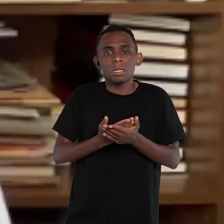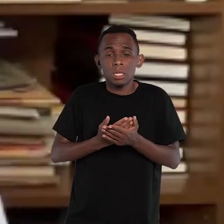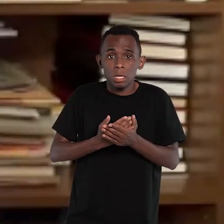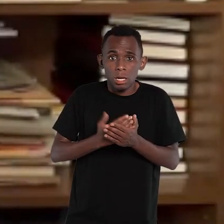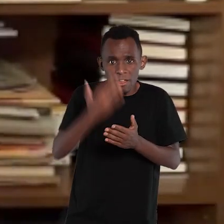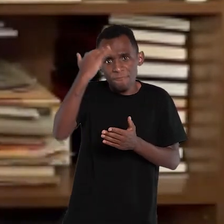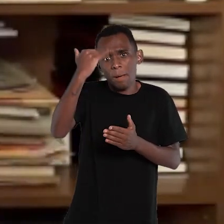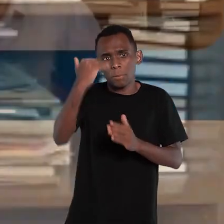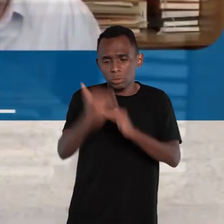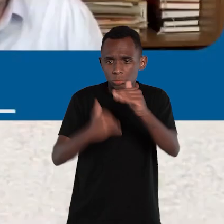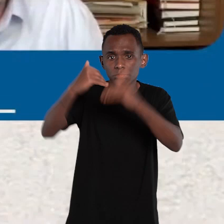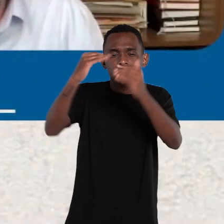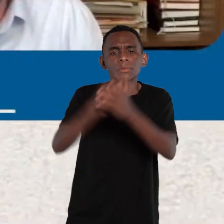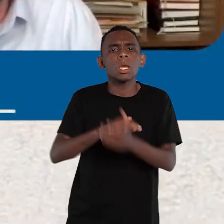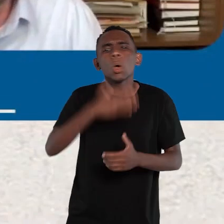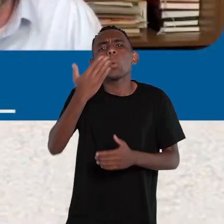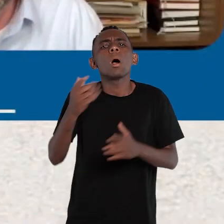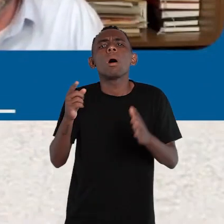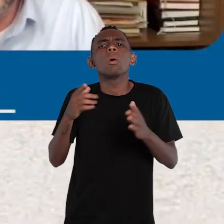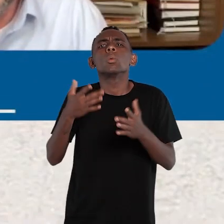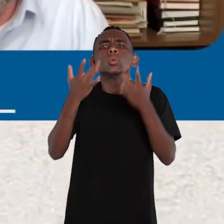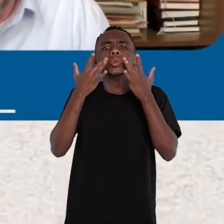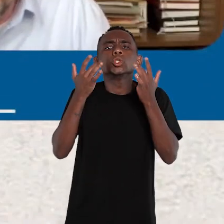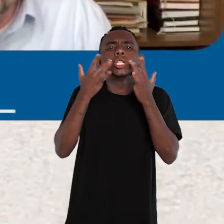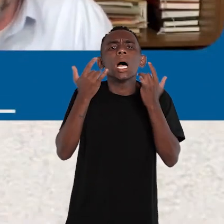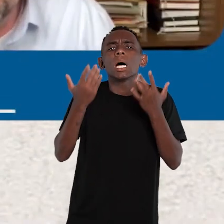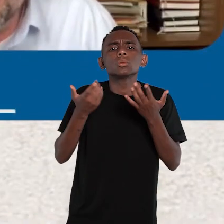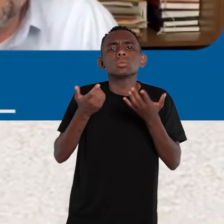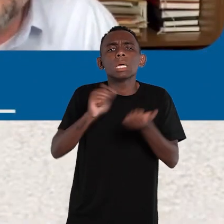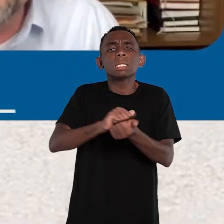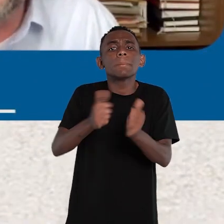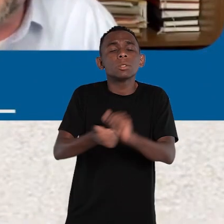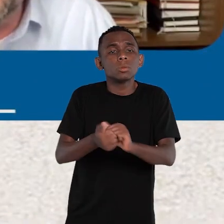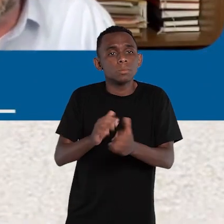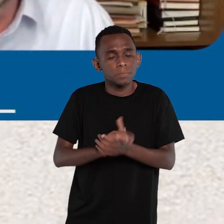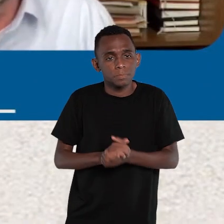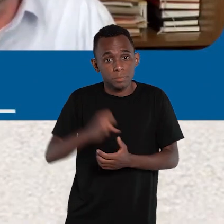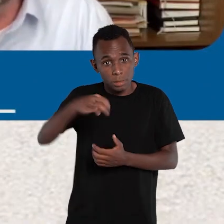sobrevida. Qual peça de teatro que foi feita, que eu não lembro? Mário Bortolotto